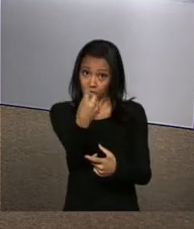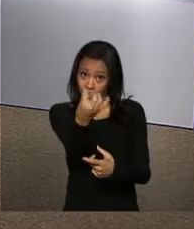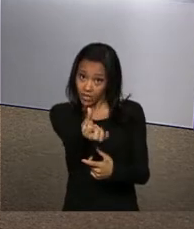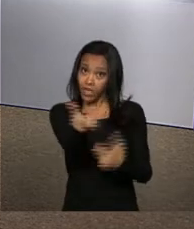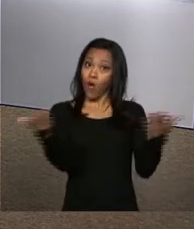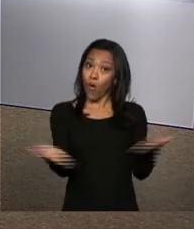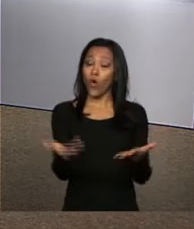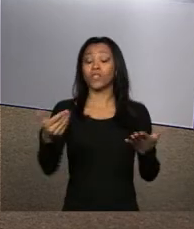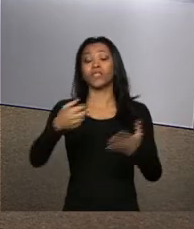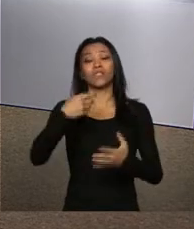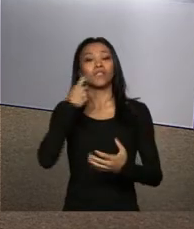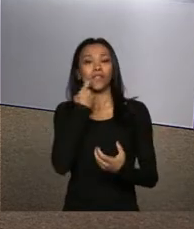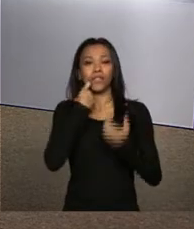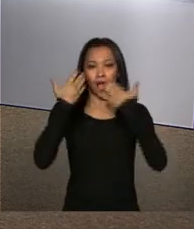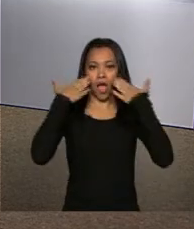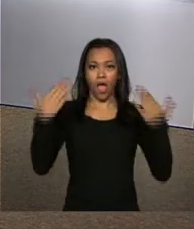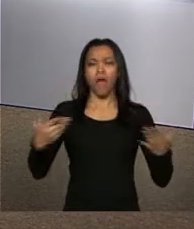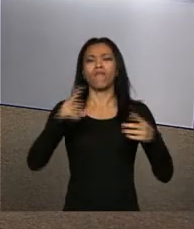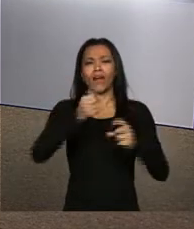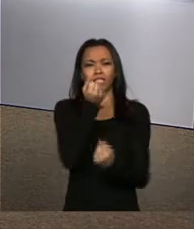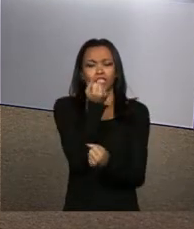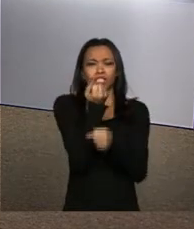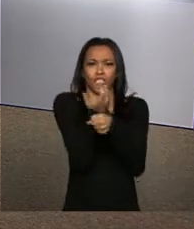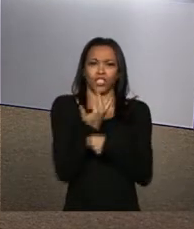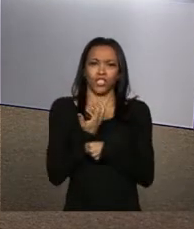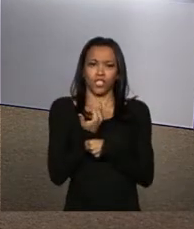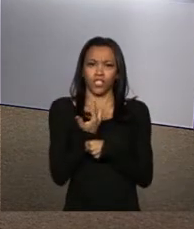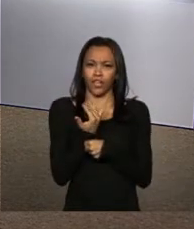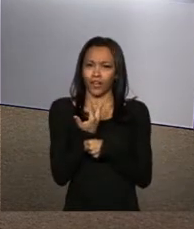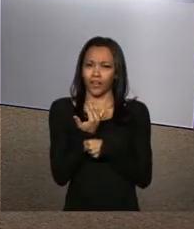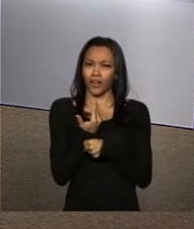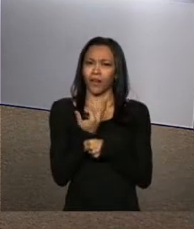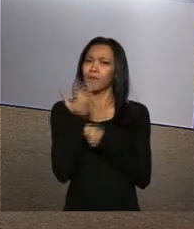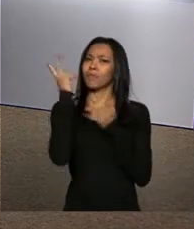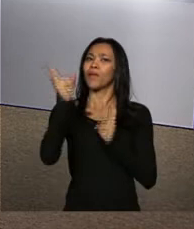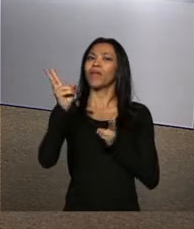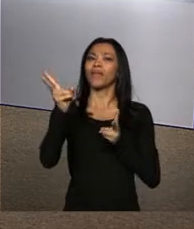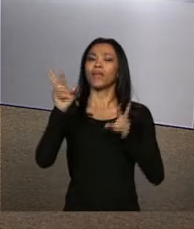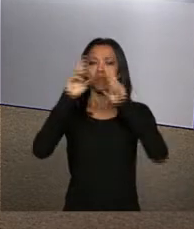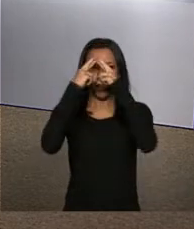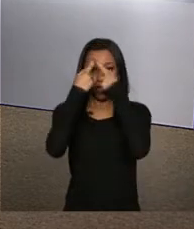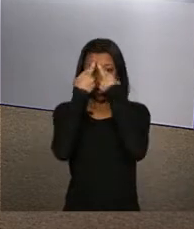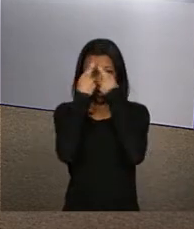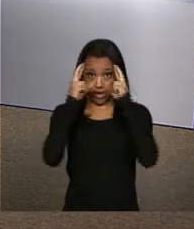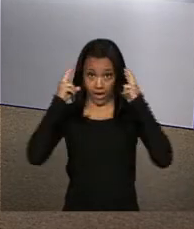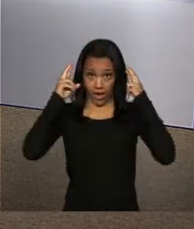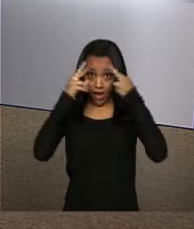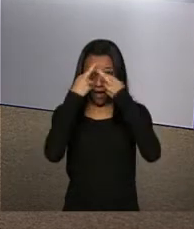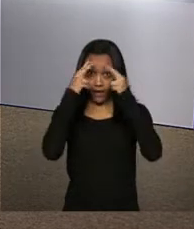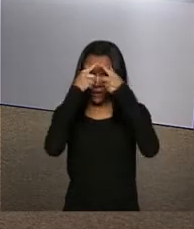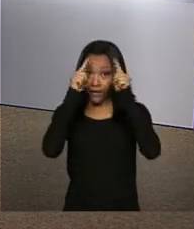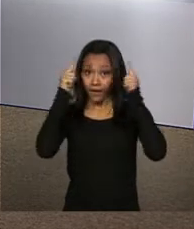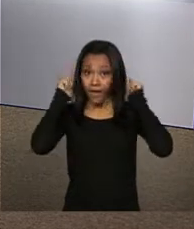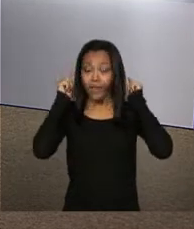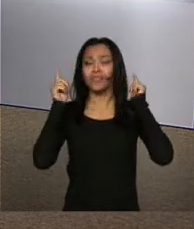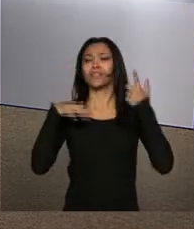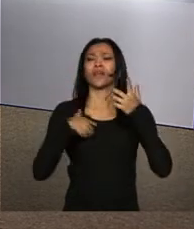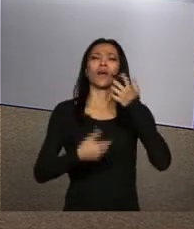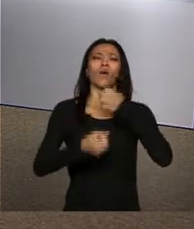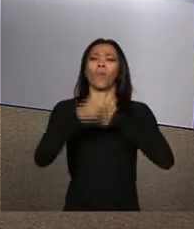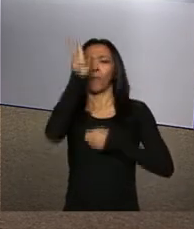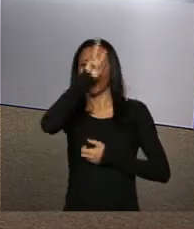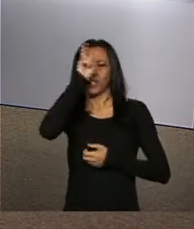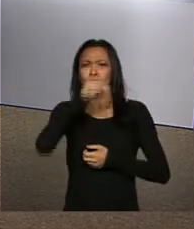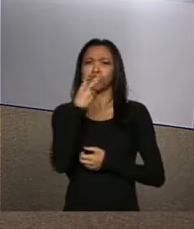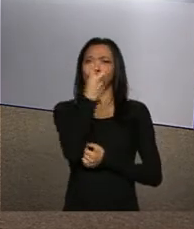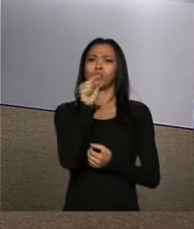sexta-feira, carregará a mesma chama olímpica que será acesa na Grécia, dando continuidade a uma história de 2.900 anos.